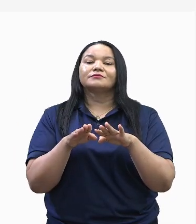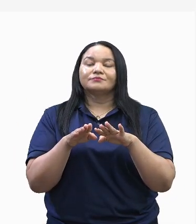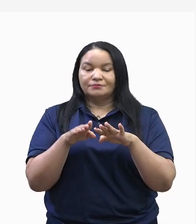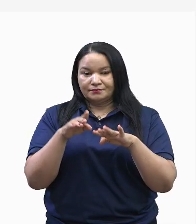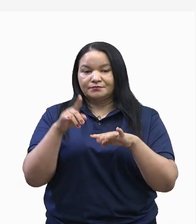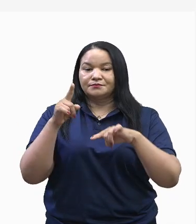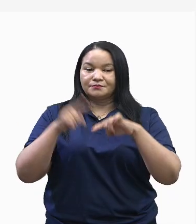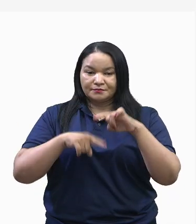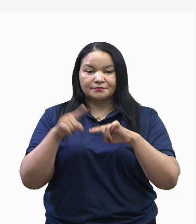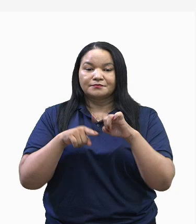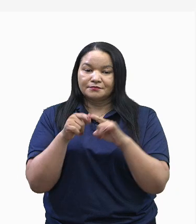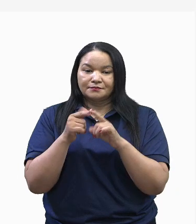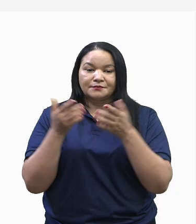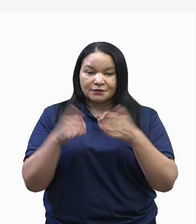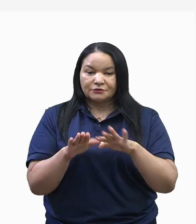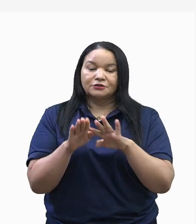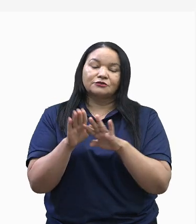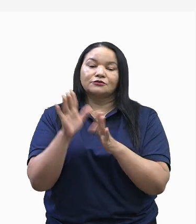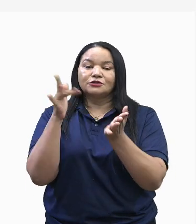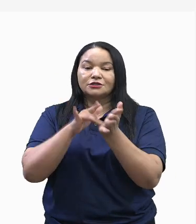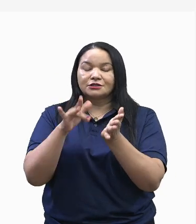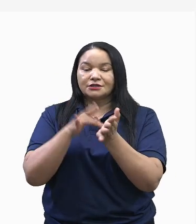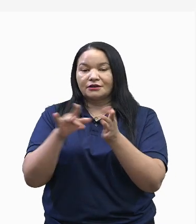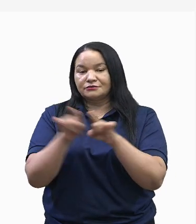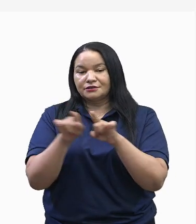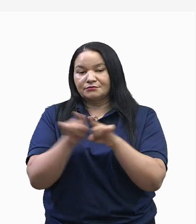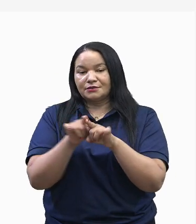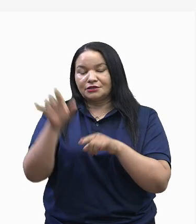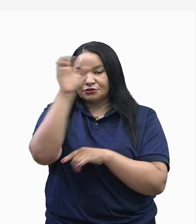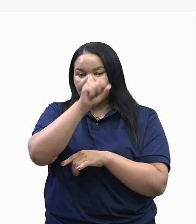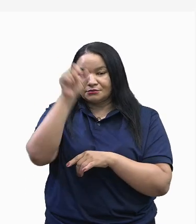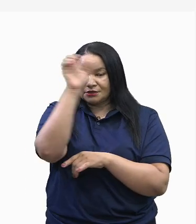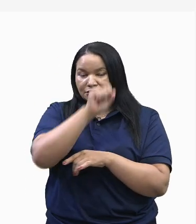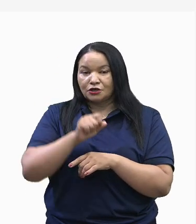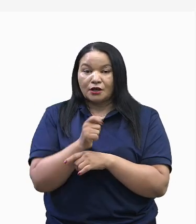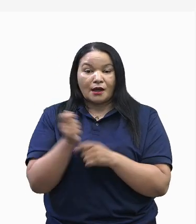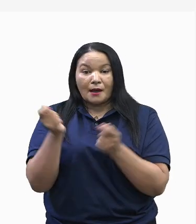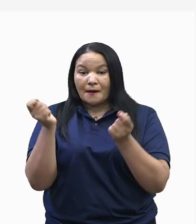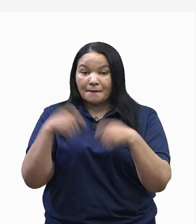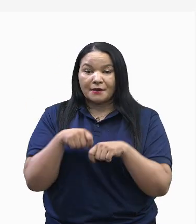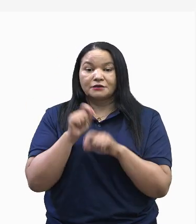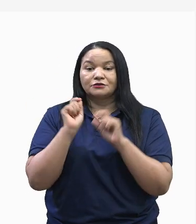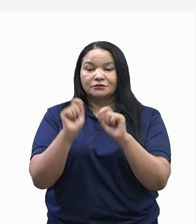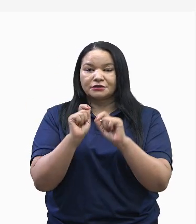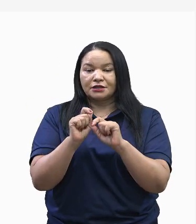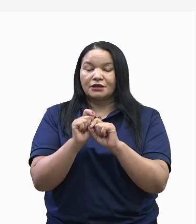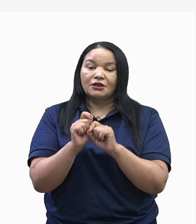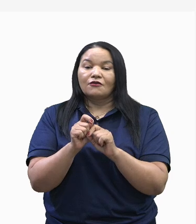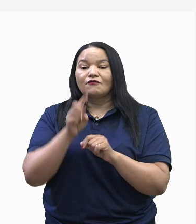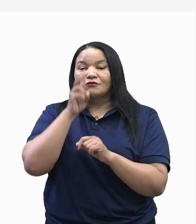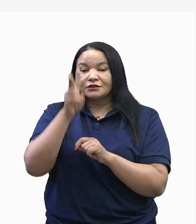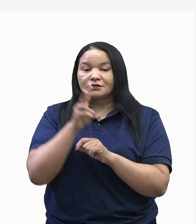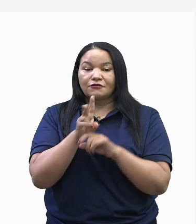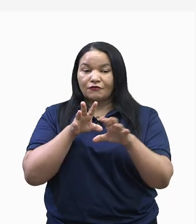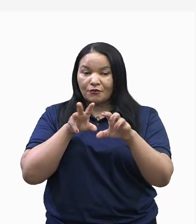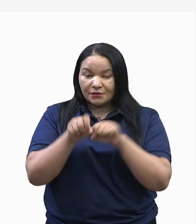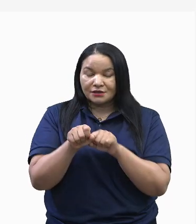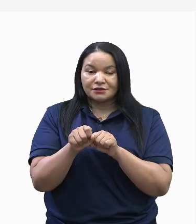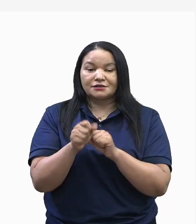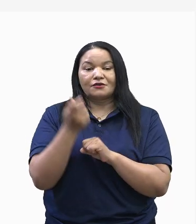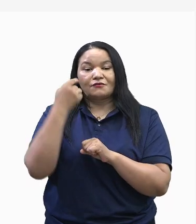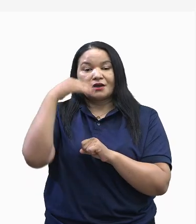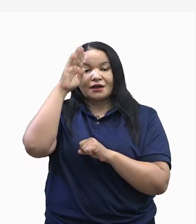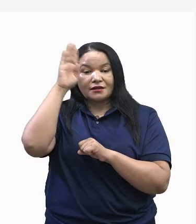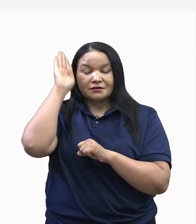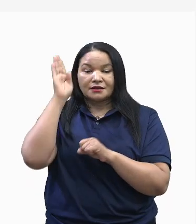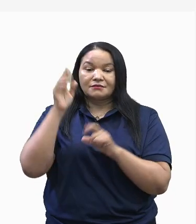de inclusão digital e aprendizado capaz de fortalecer a formação